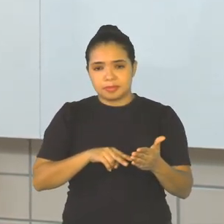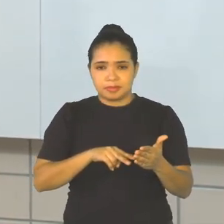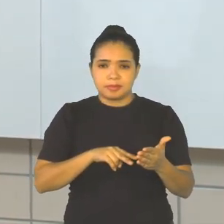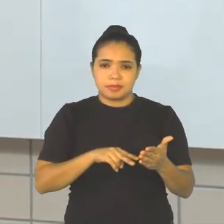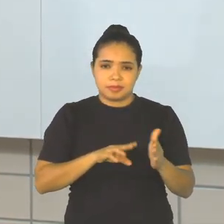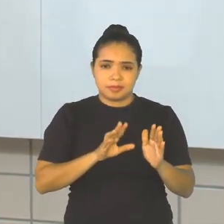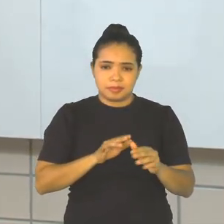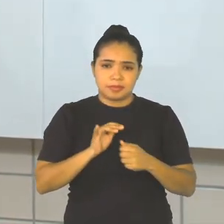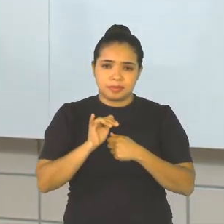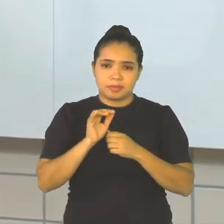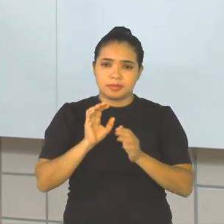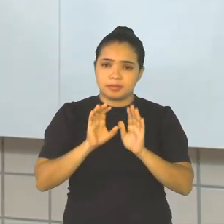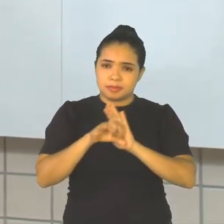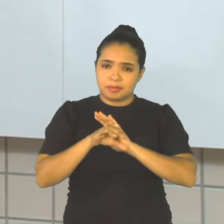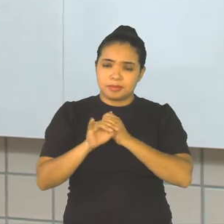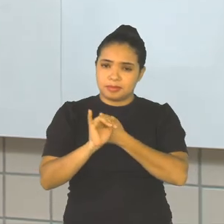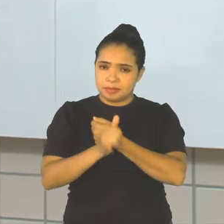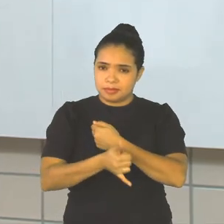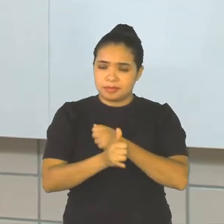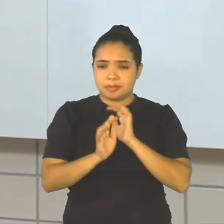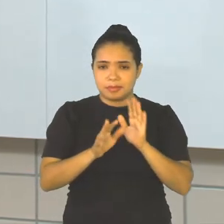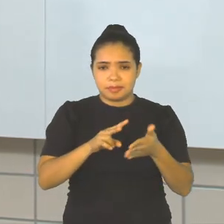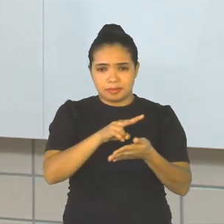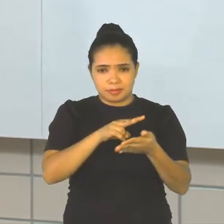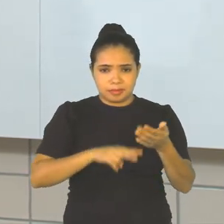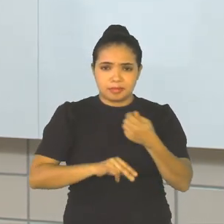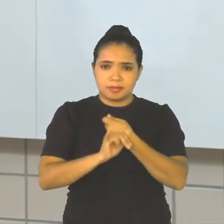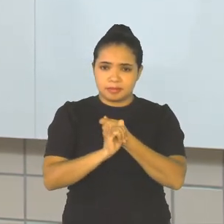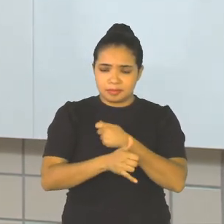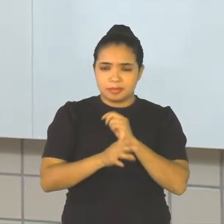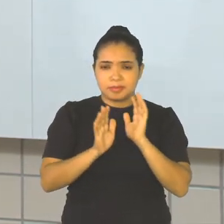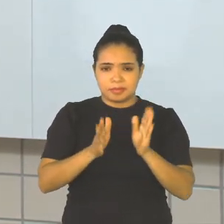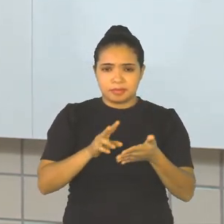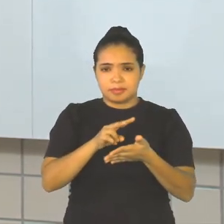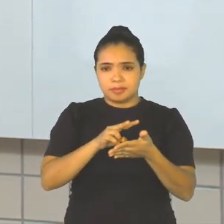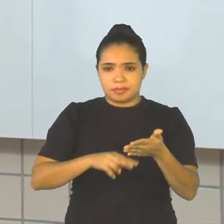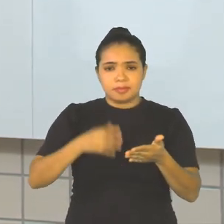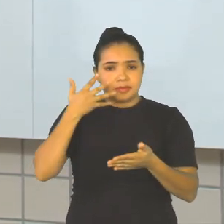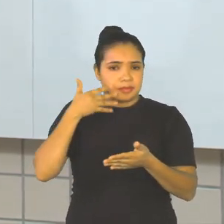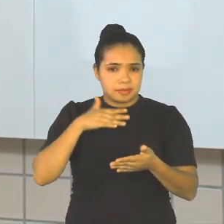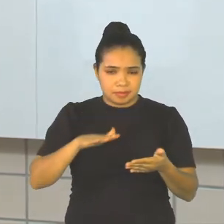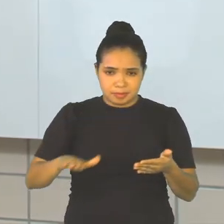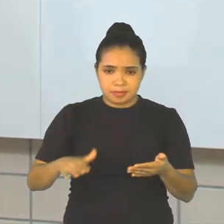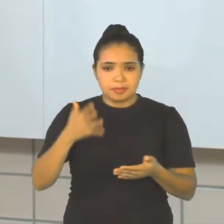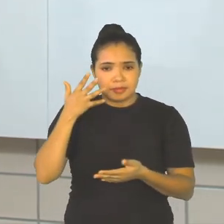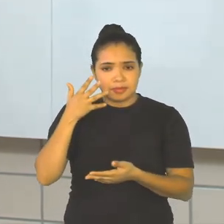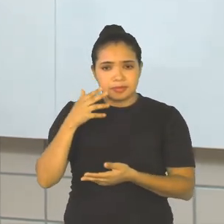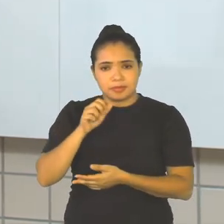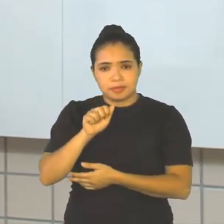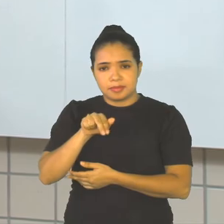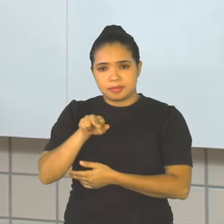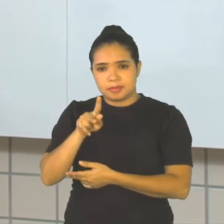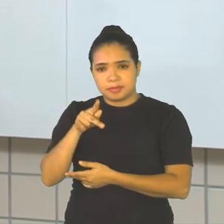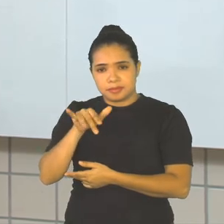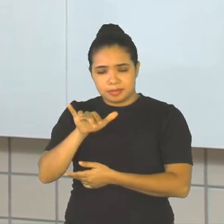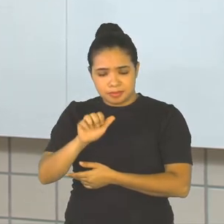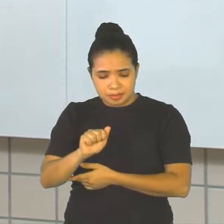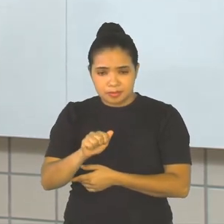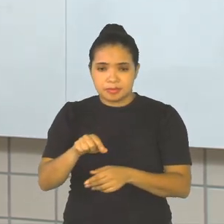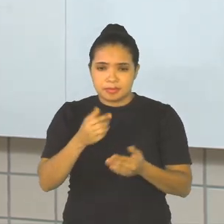de crônica, lemos aí uma crônica, né? Sobre a criança, a menina Aninha,